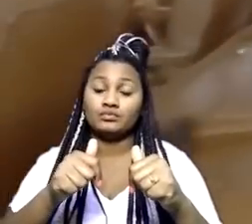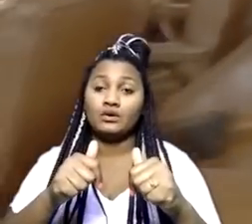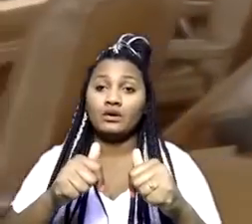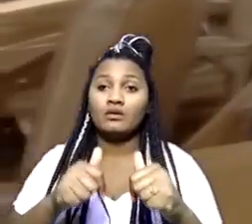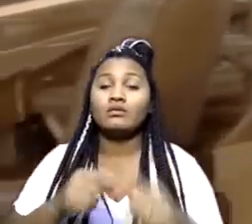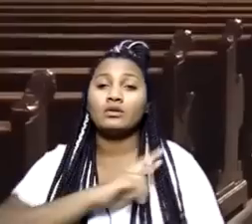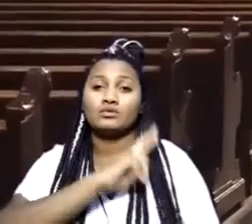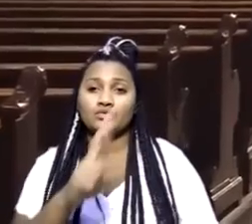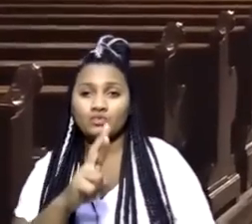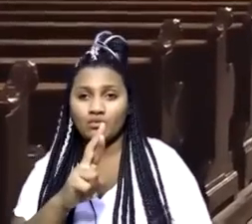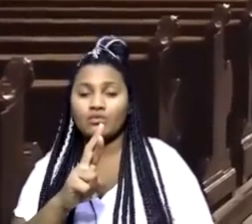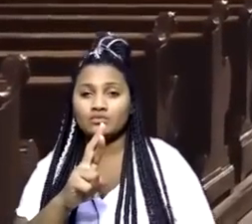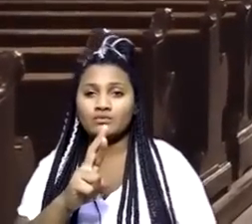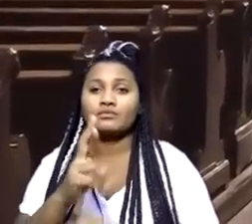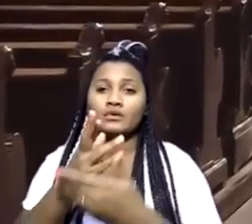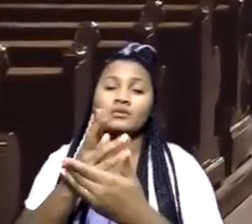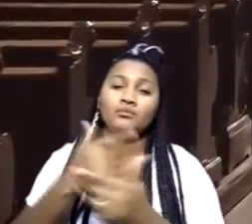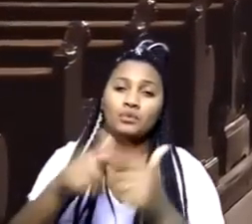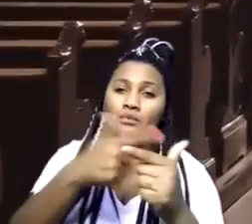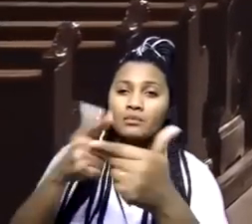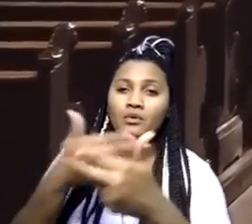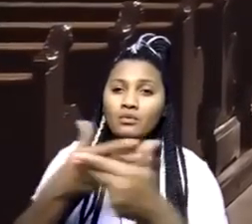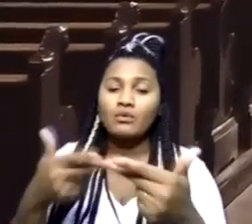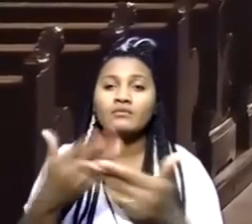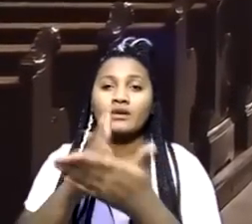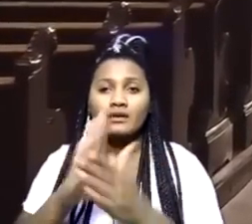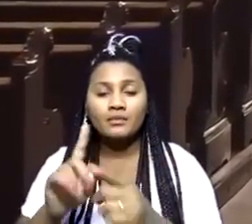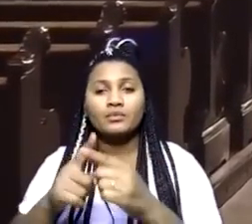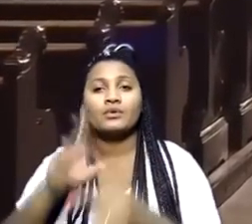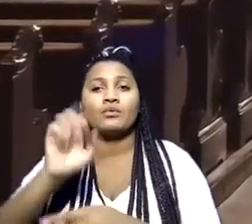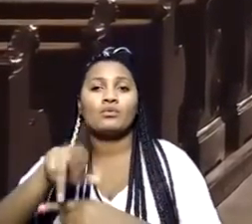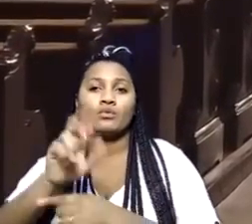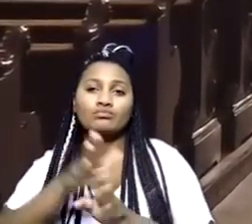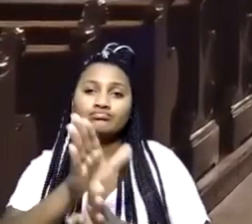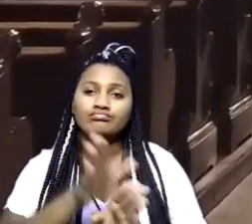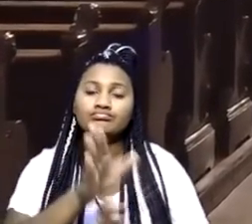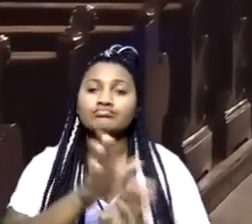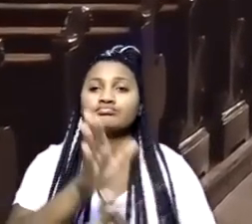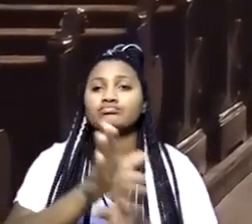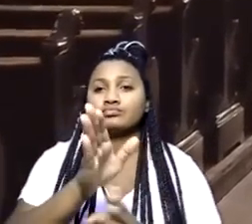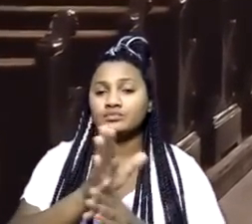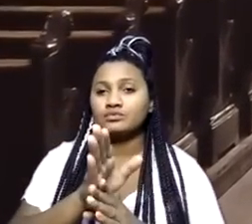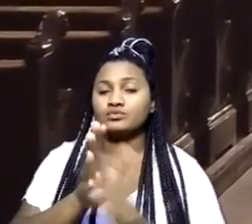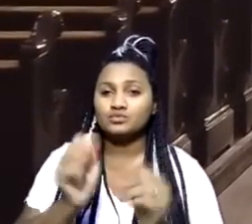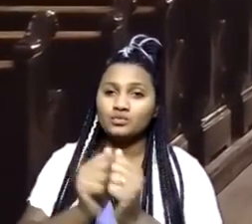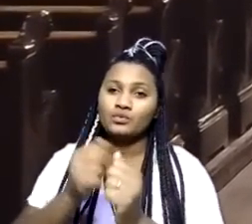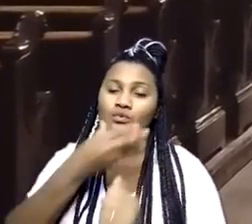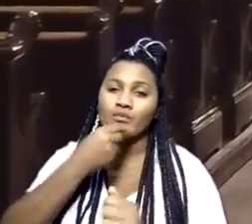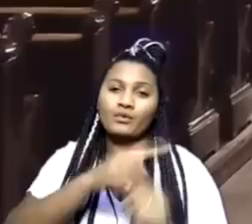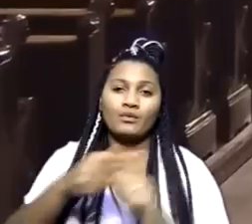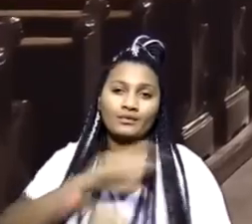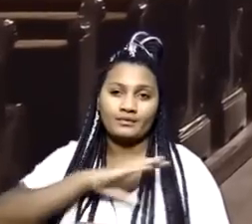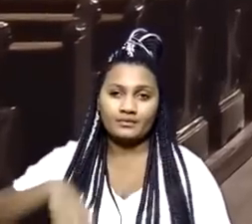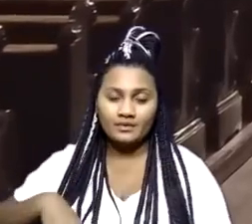sanadas através do Conselho Mundial das Religiões, sob o comando do Anticristo. A fome acabará, pois se criará um sistema